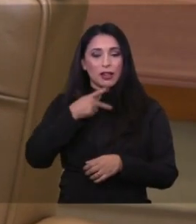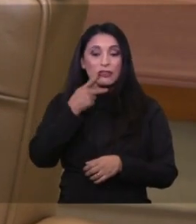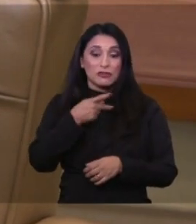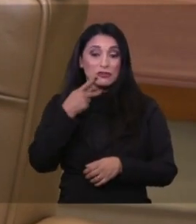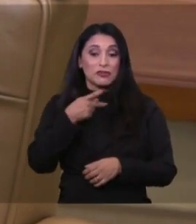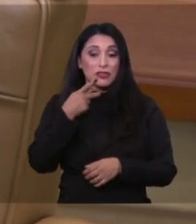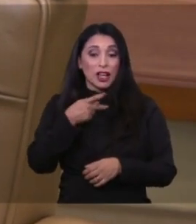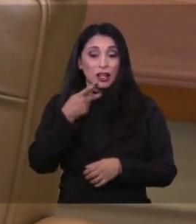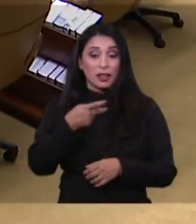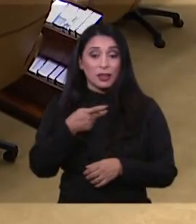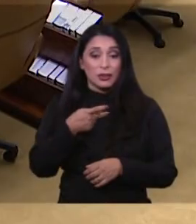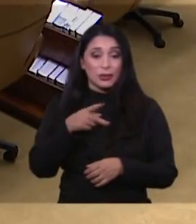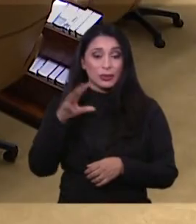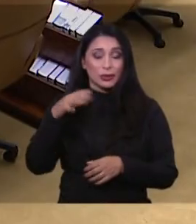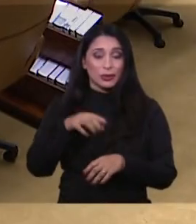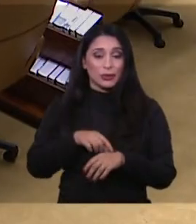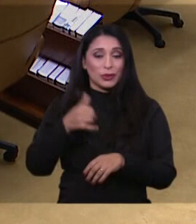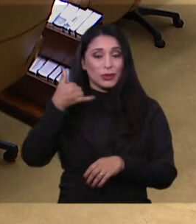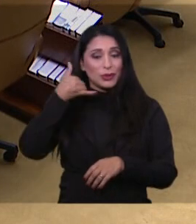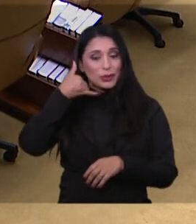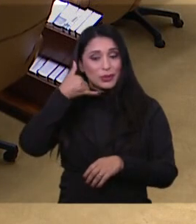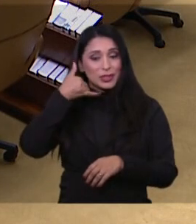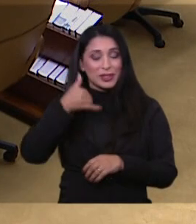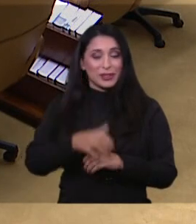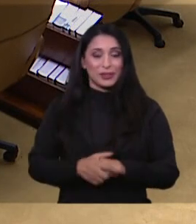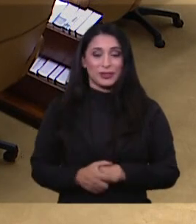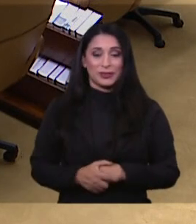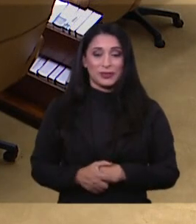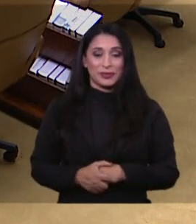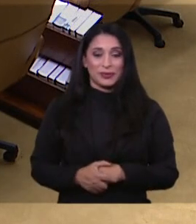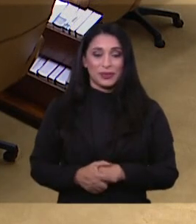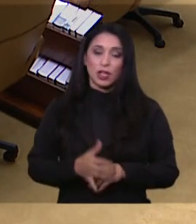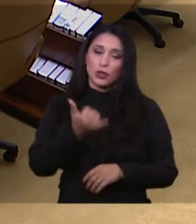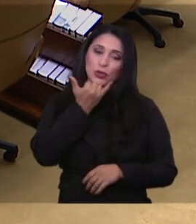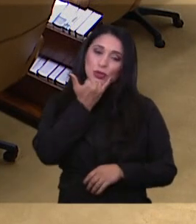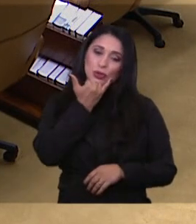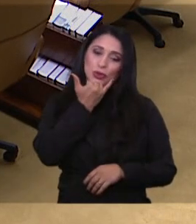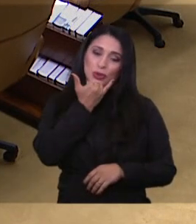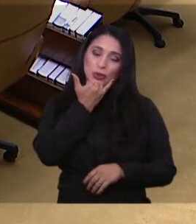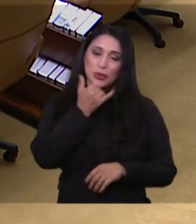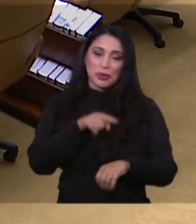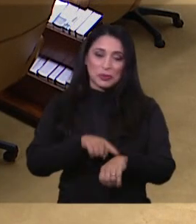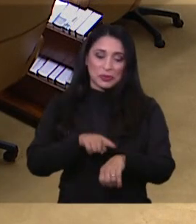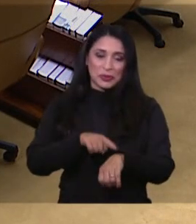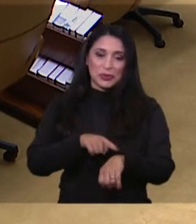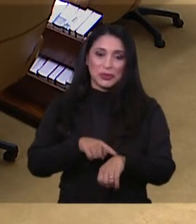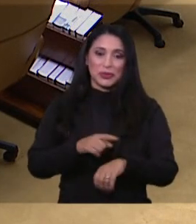Desculpe. Gilmar Mendes, ministro do STF. Desculpe.